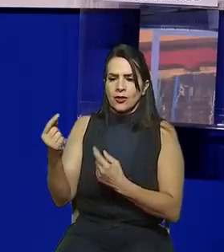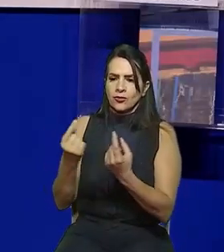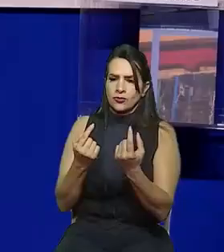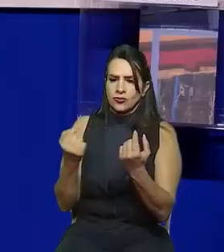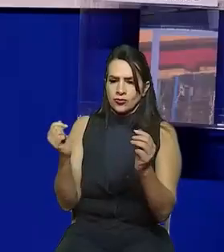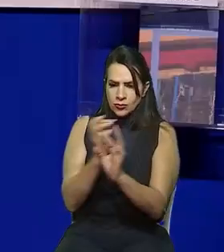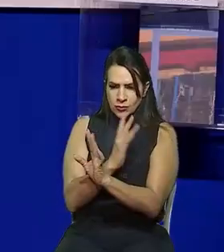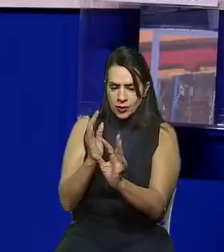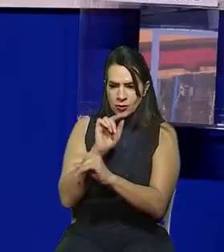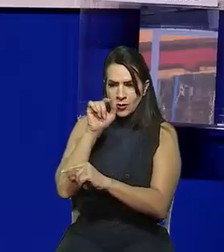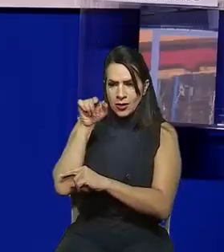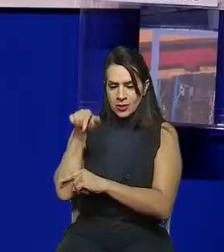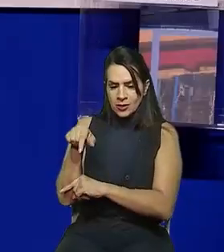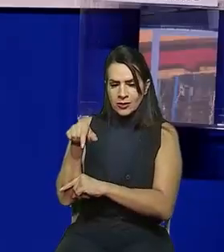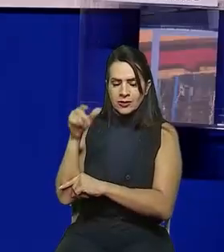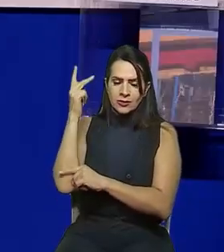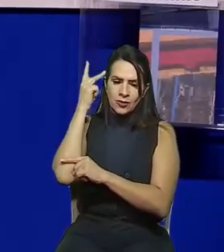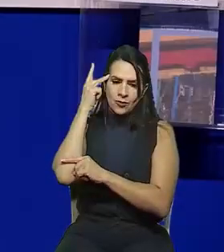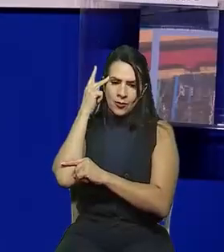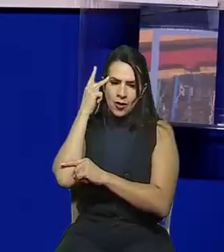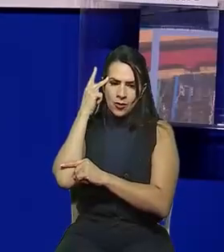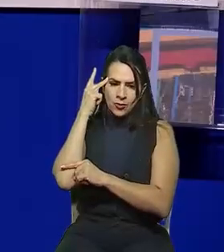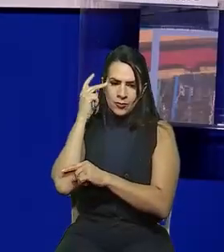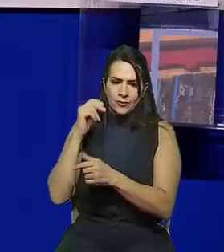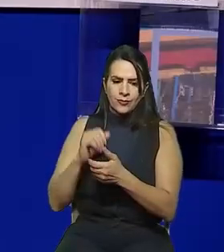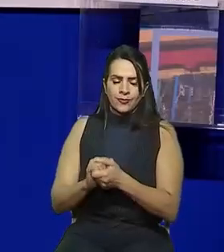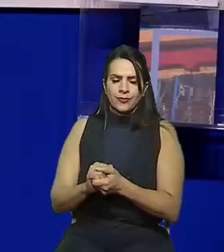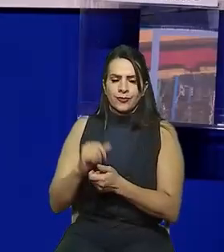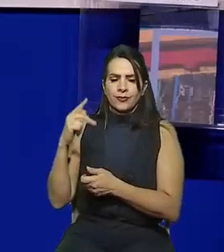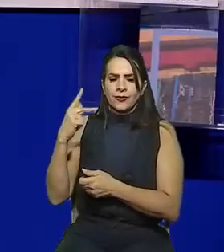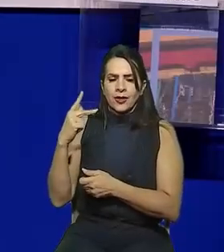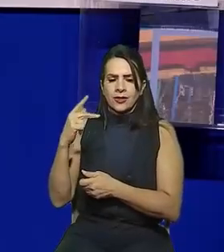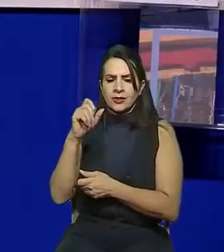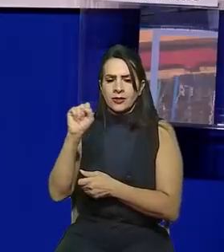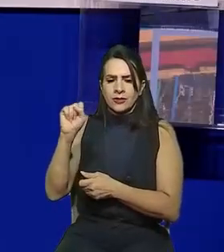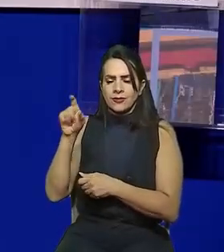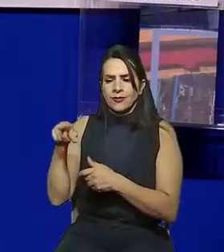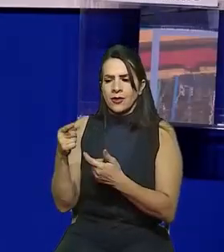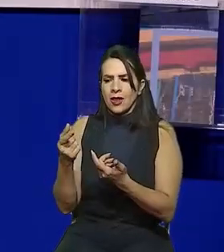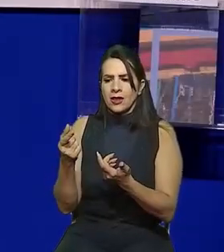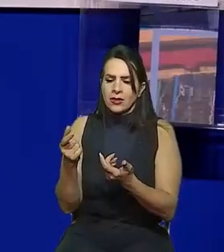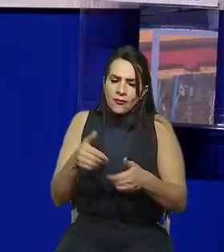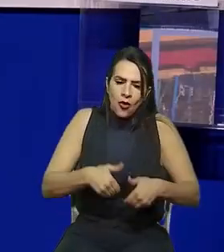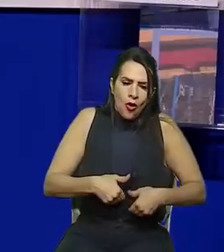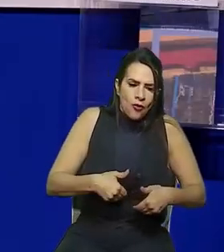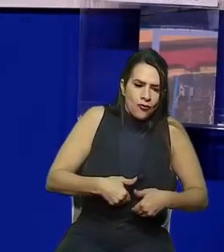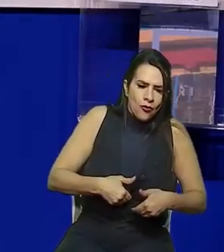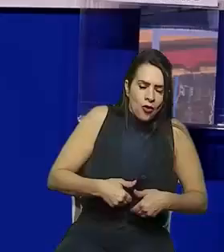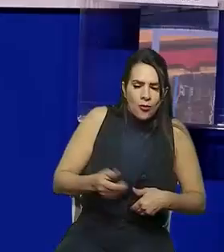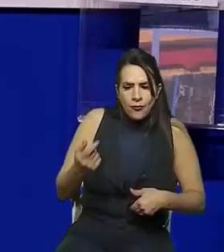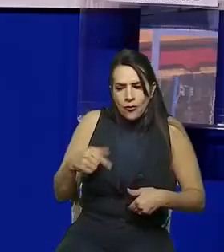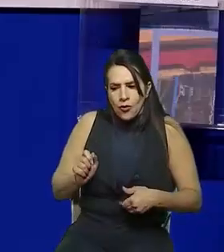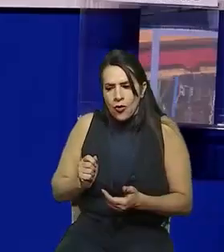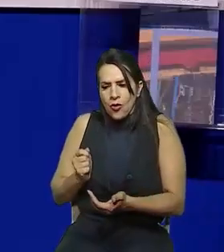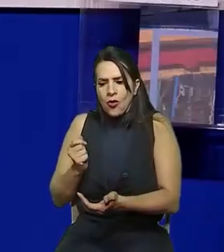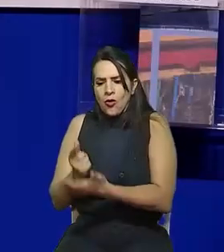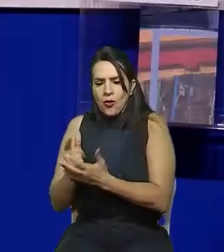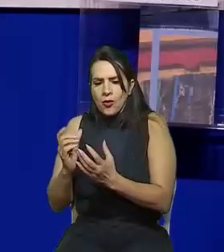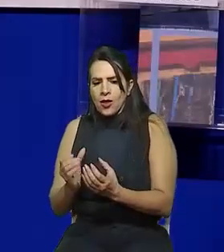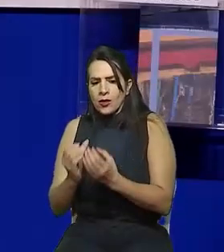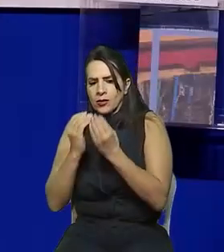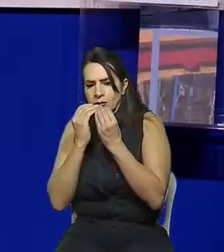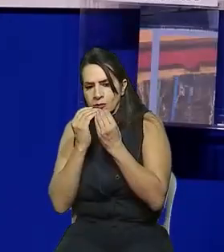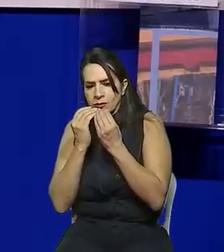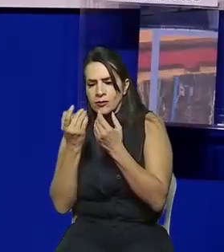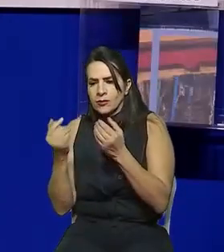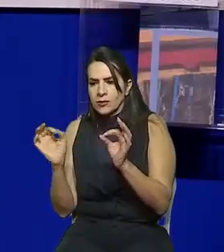Paulo. Entrei, estava assistindo um filme, não tinha comido, comprei um sanduíche, porque eu tinha que terminar o filme,